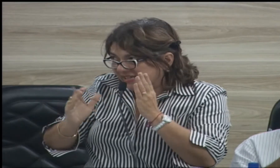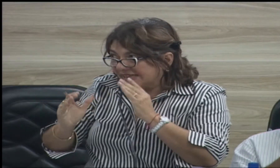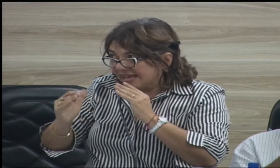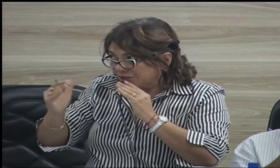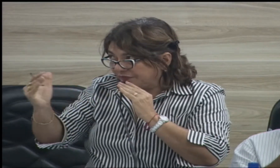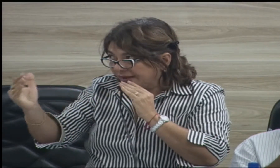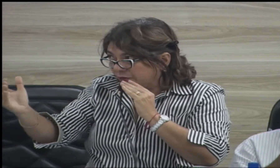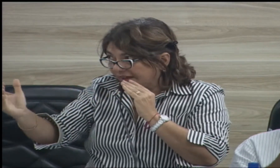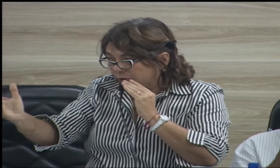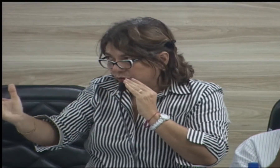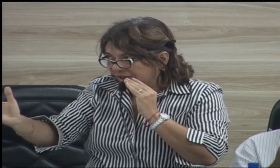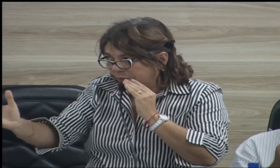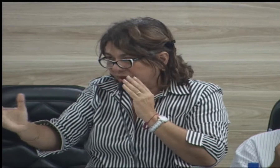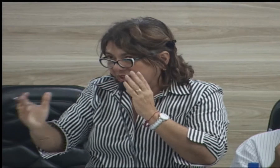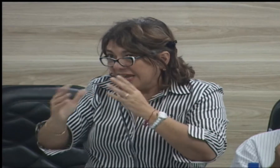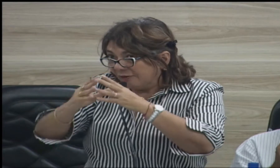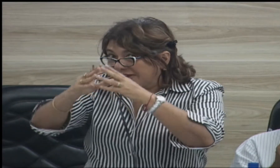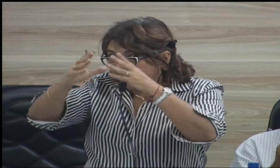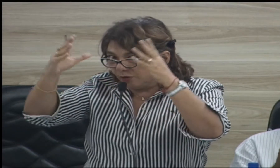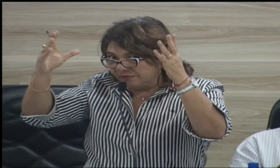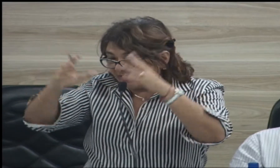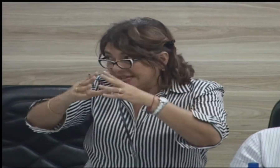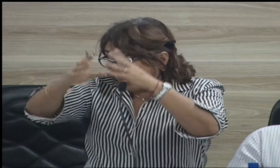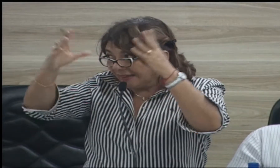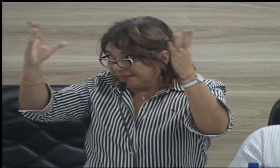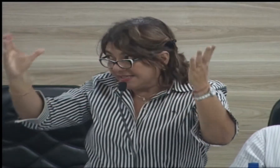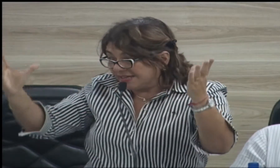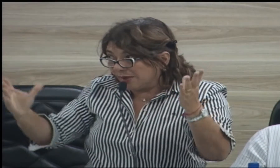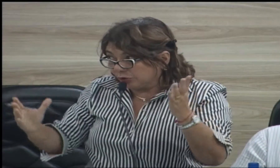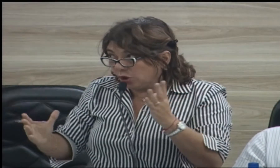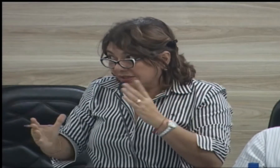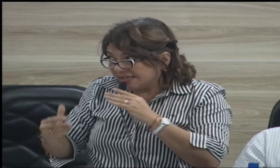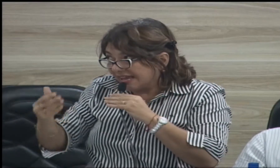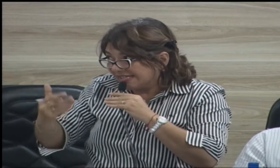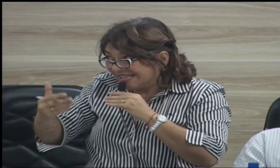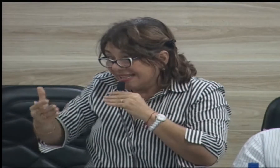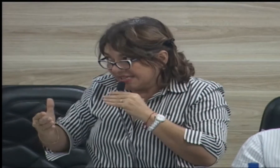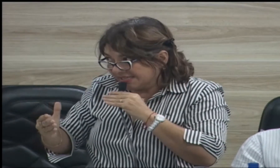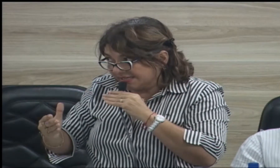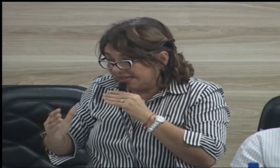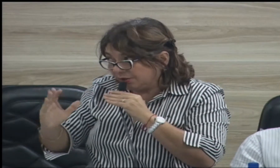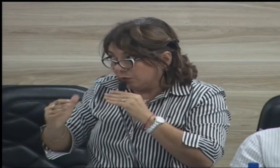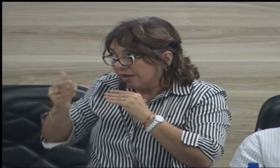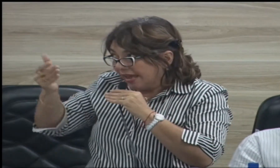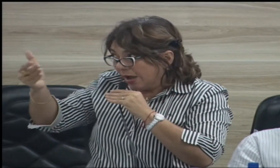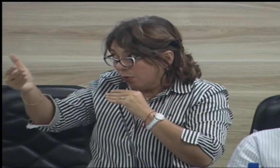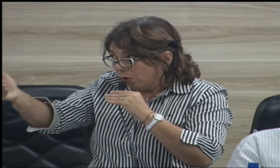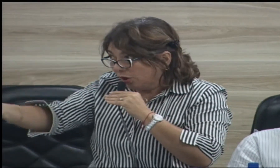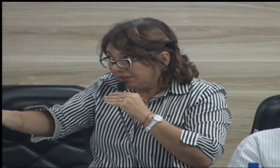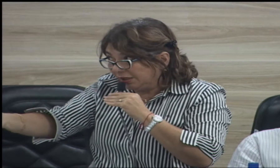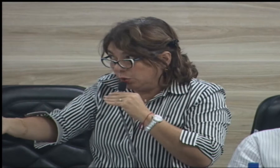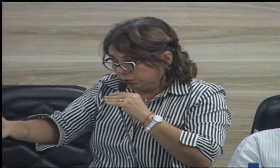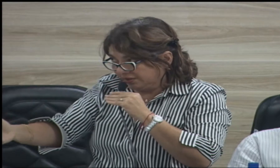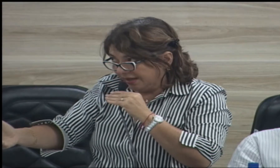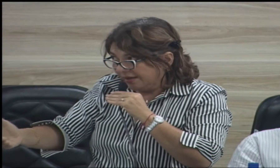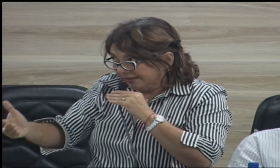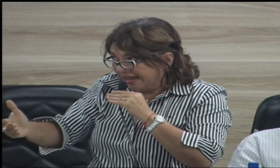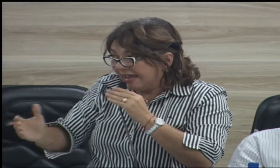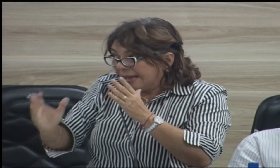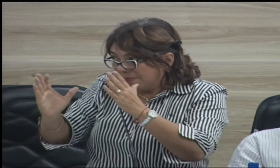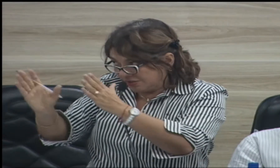deles, né? Eu acho que isso é extremamente importante, porque senão chega meia dúzia e monta um grupo e promete que eles vão